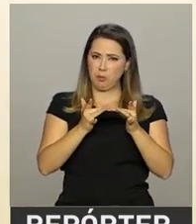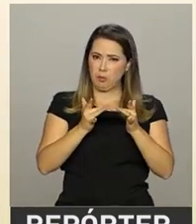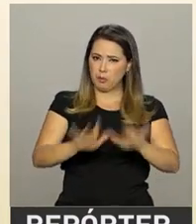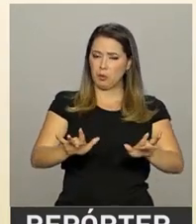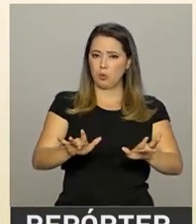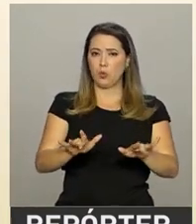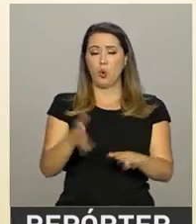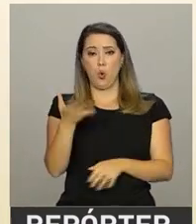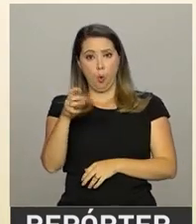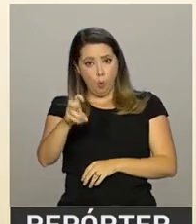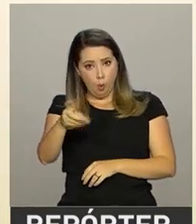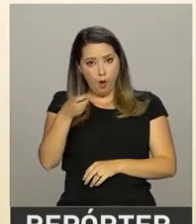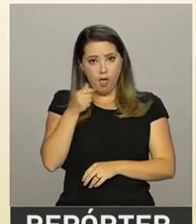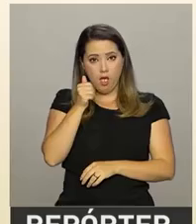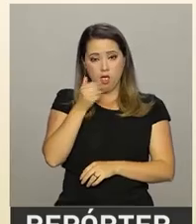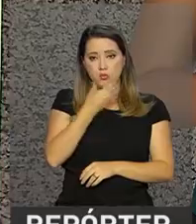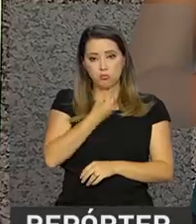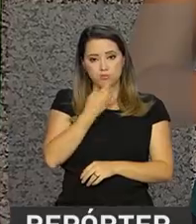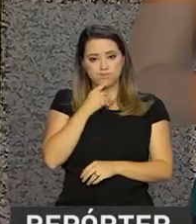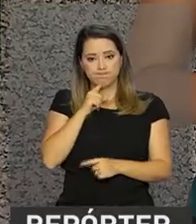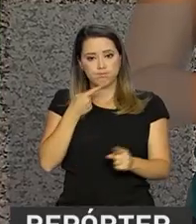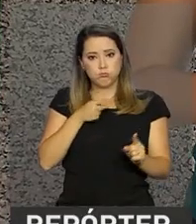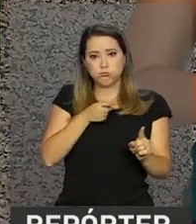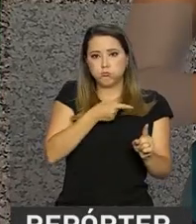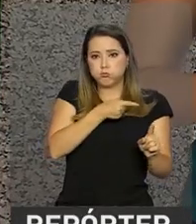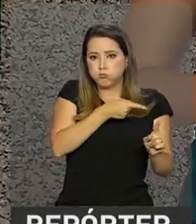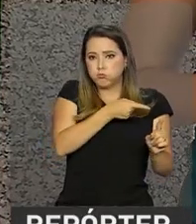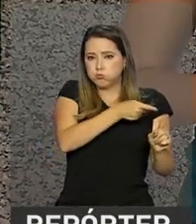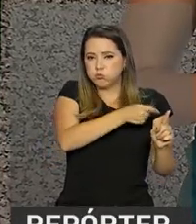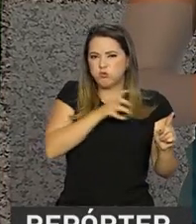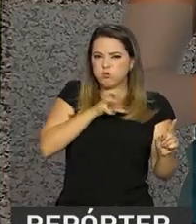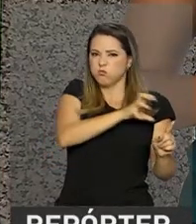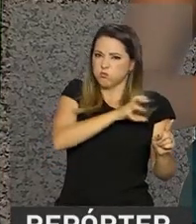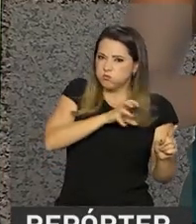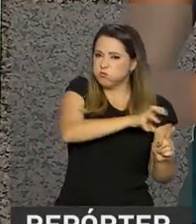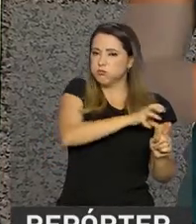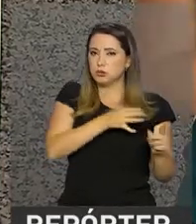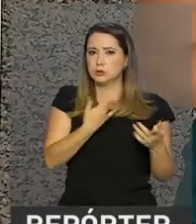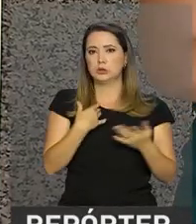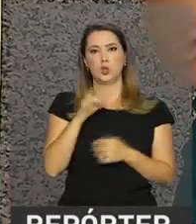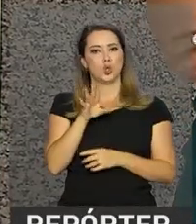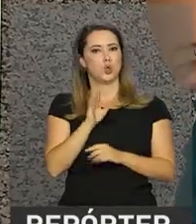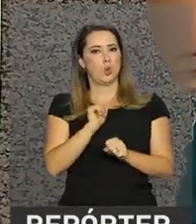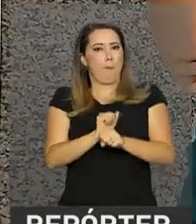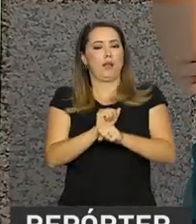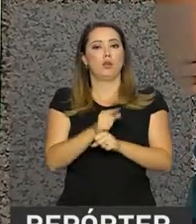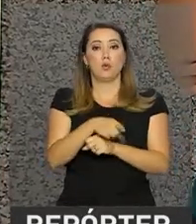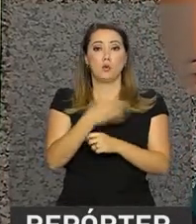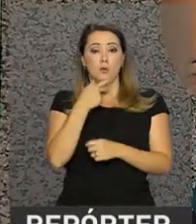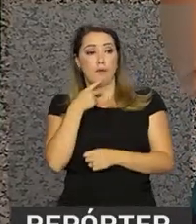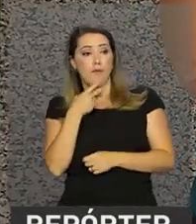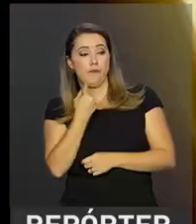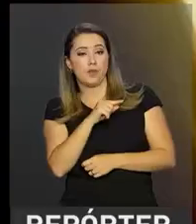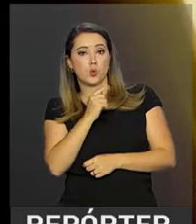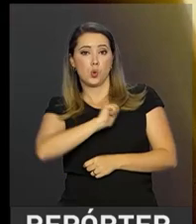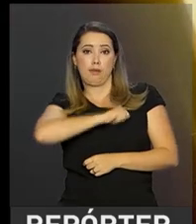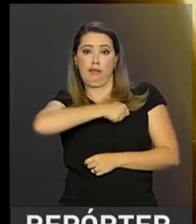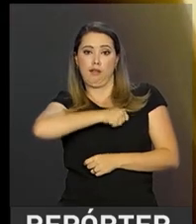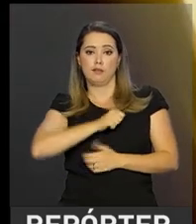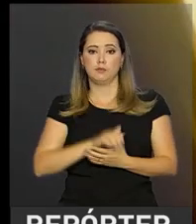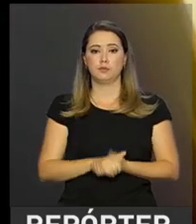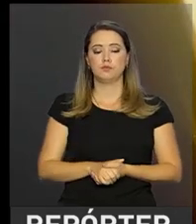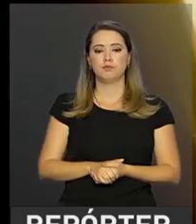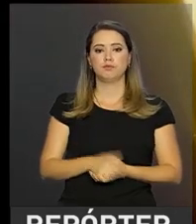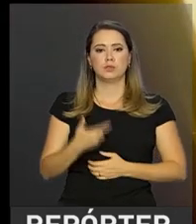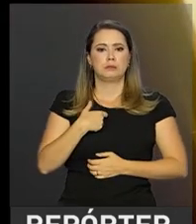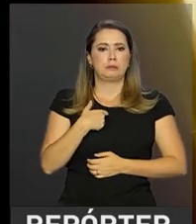a perseguiu e fez ameaças. Ele só parou de assediá-la quando ela fez uma denúncia na delegacia da mulher. Eu sou